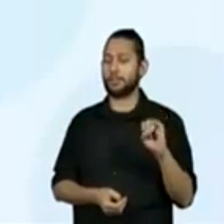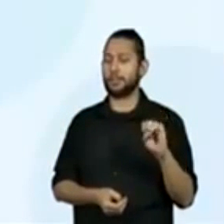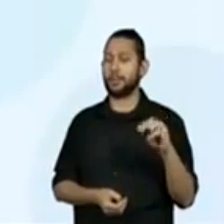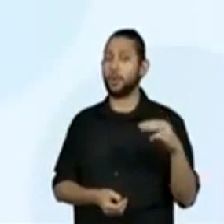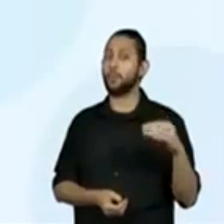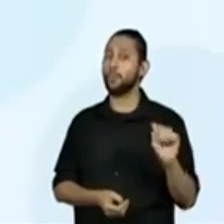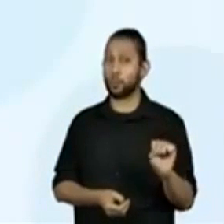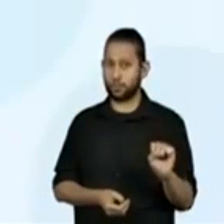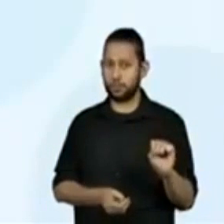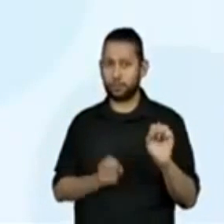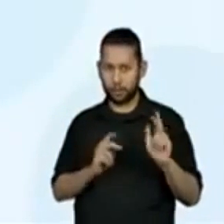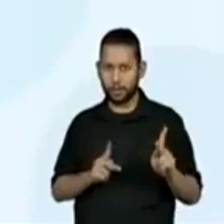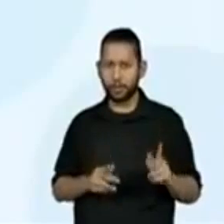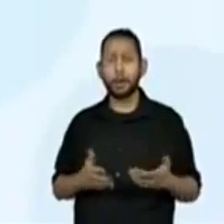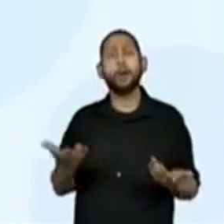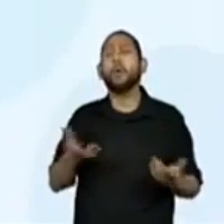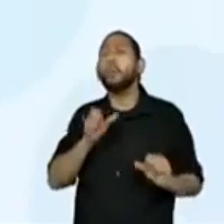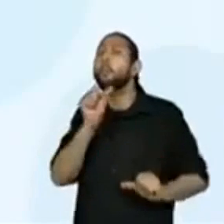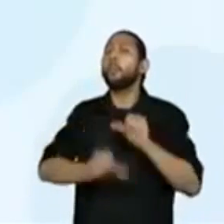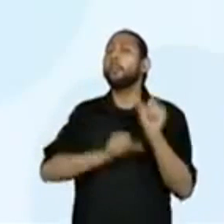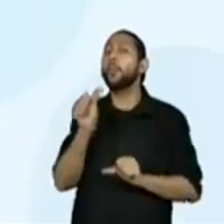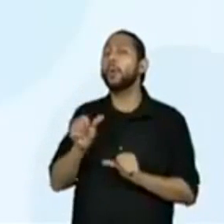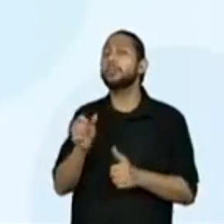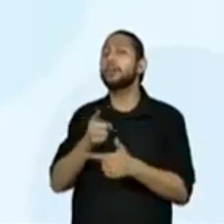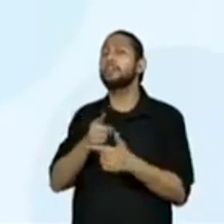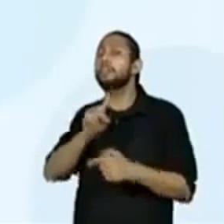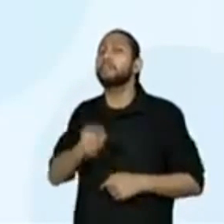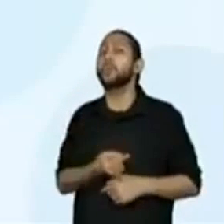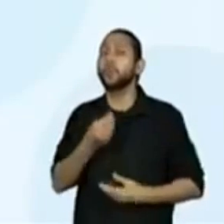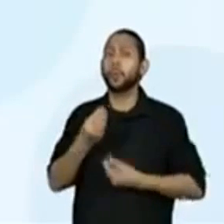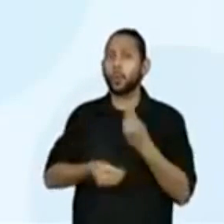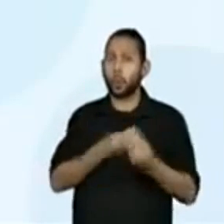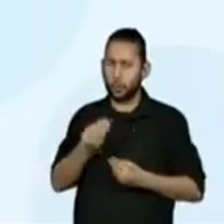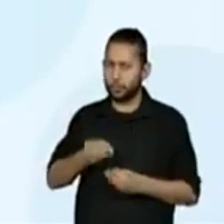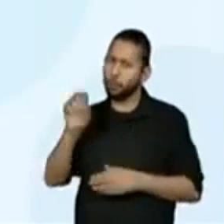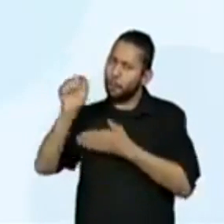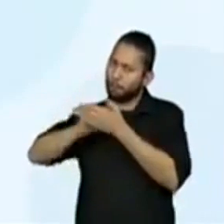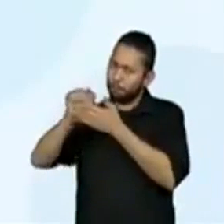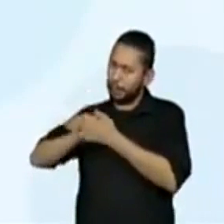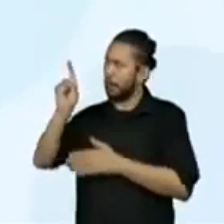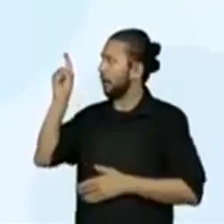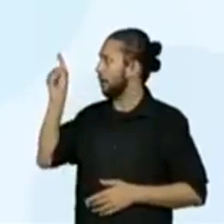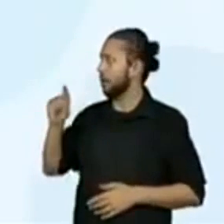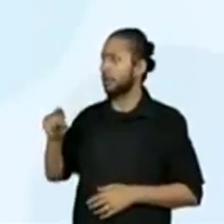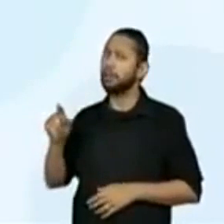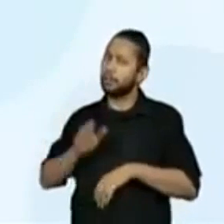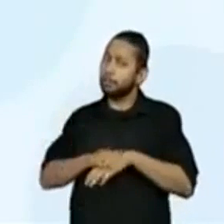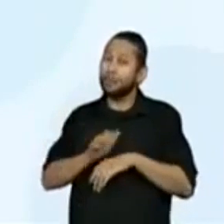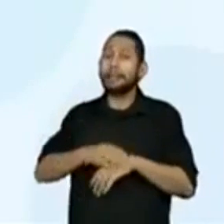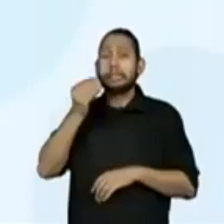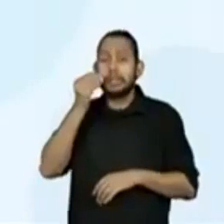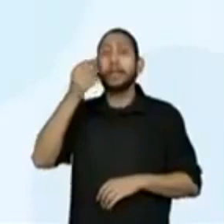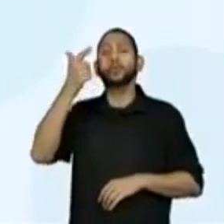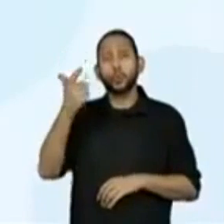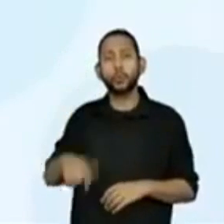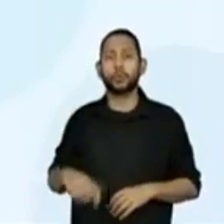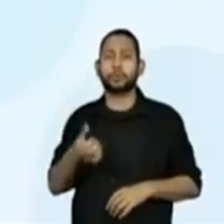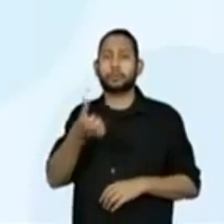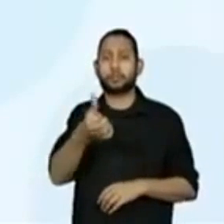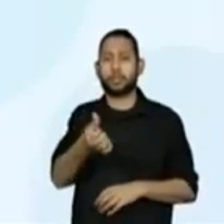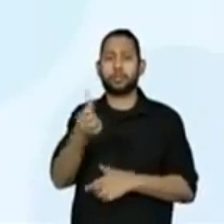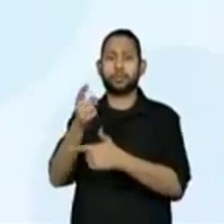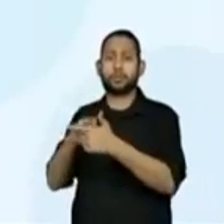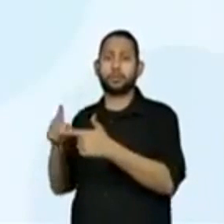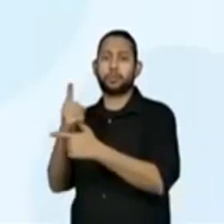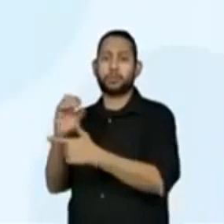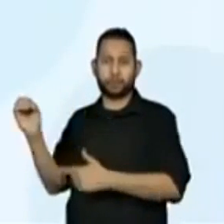decimal. O que é que eu faço? Vou fazer a divisão. Eu vou apagar essa divisão aqui do lado, para a gente estar utilizando esse espaço.